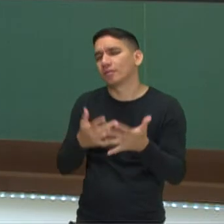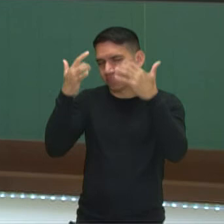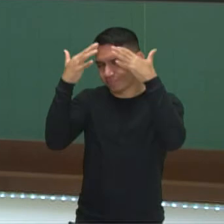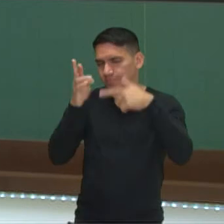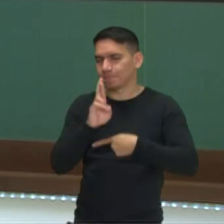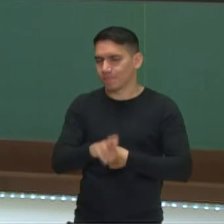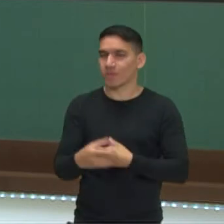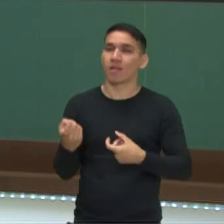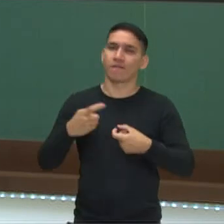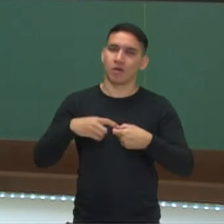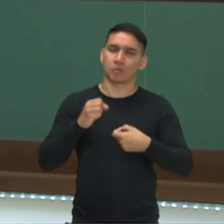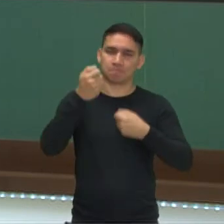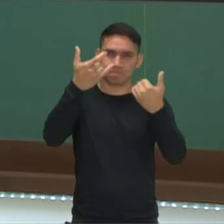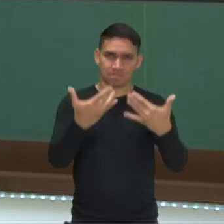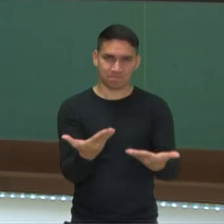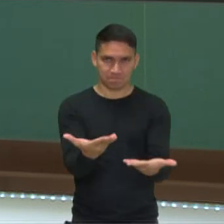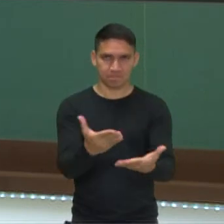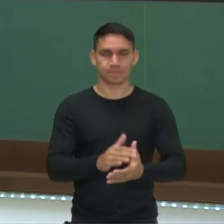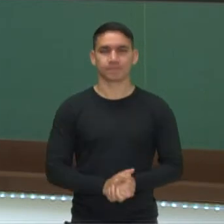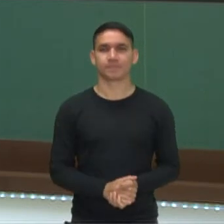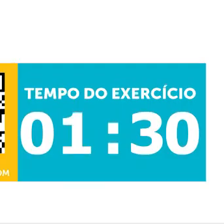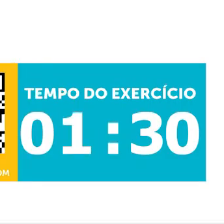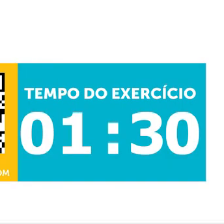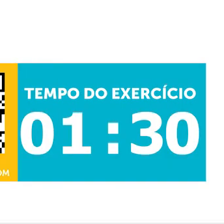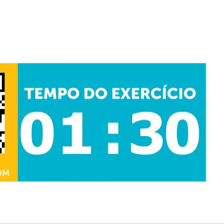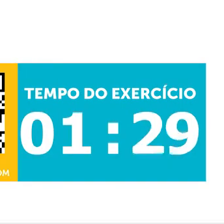volto já já comentando essa questão com vocês.